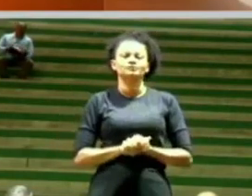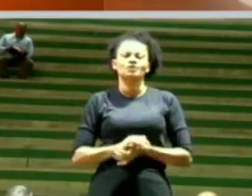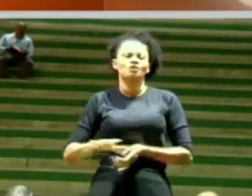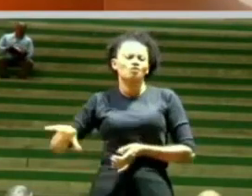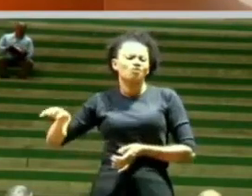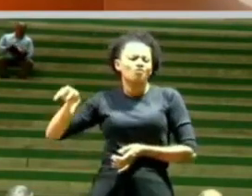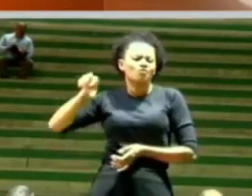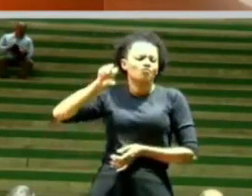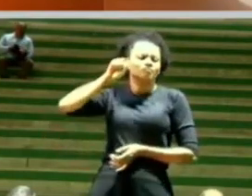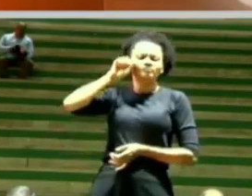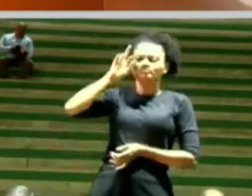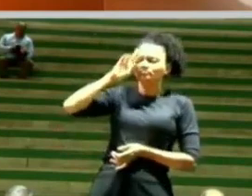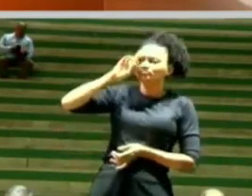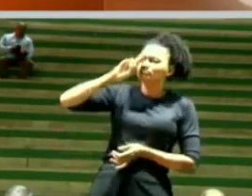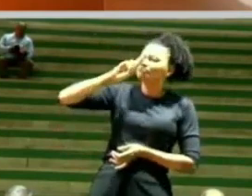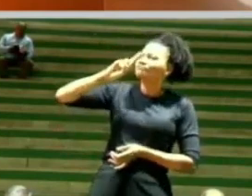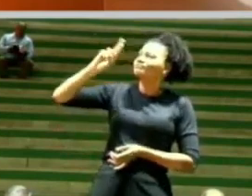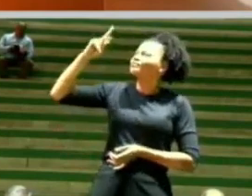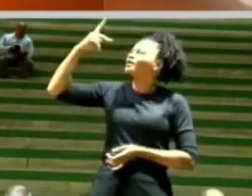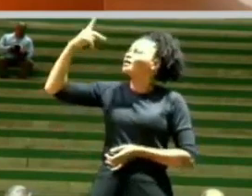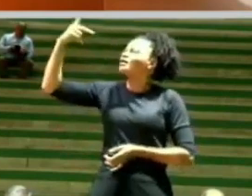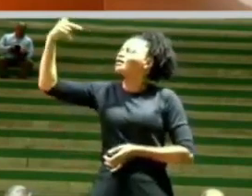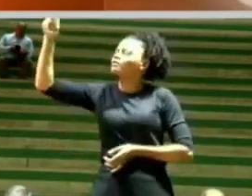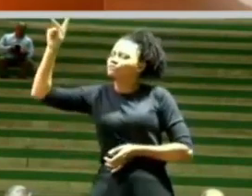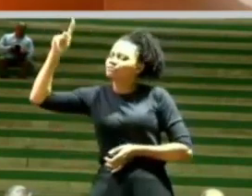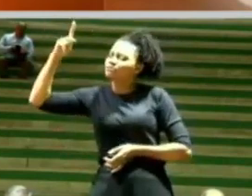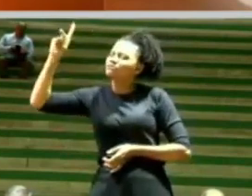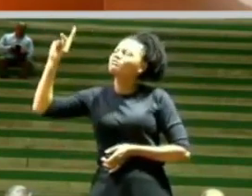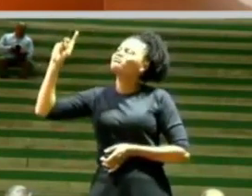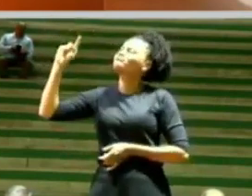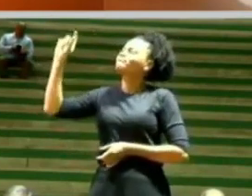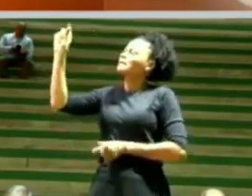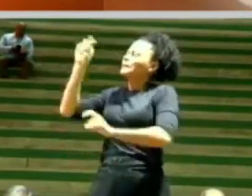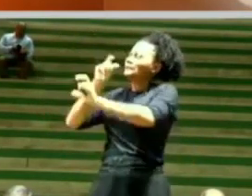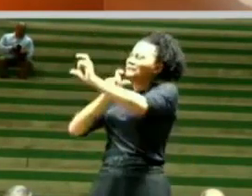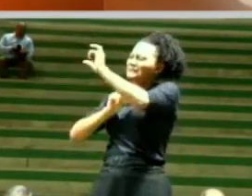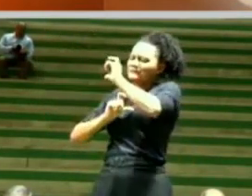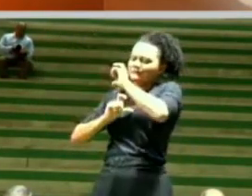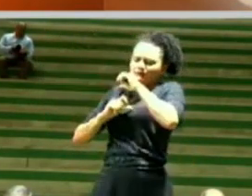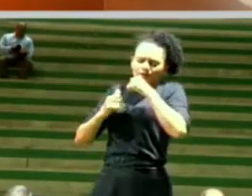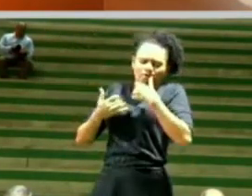Ouvi, Senhor, a tua palavra e temi.